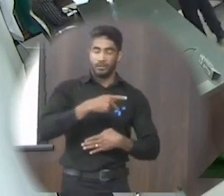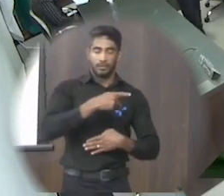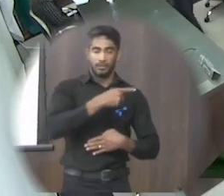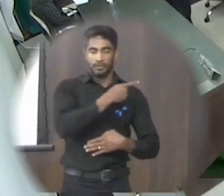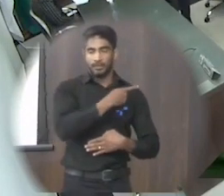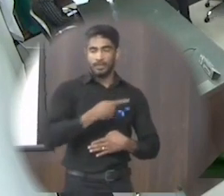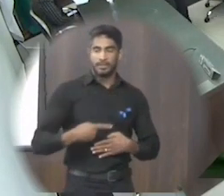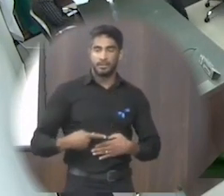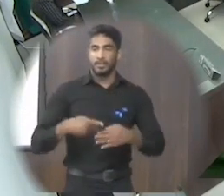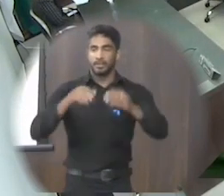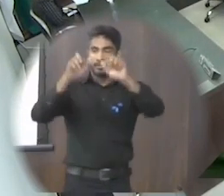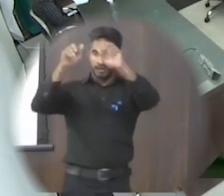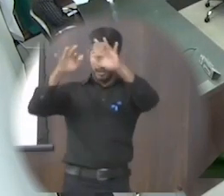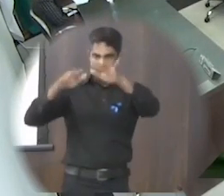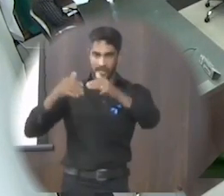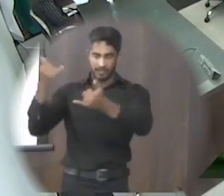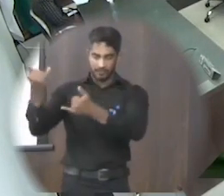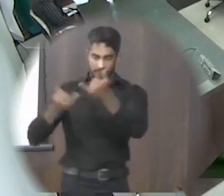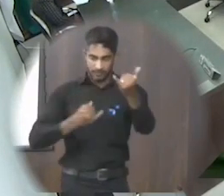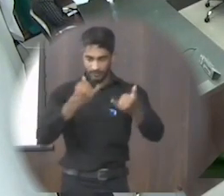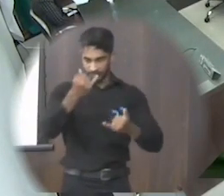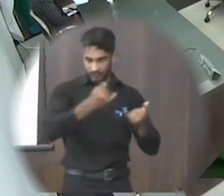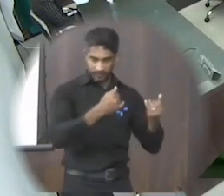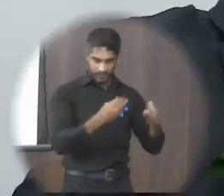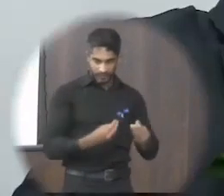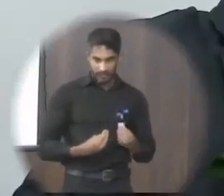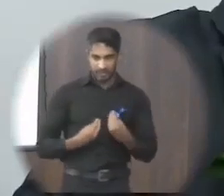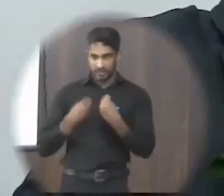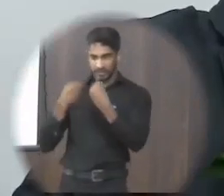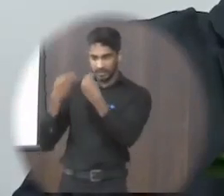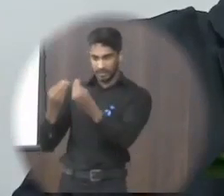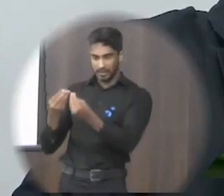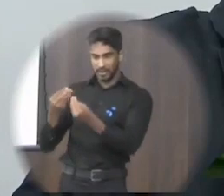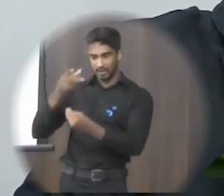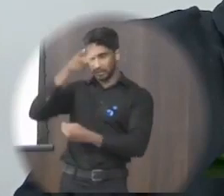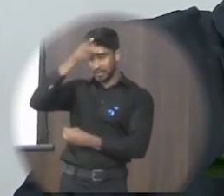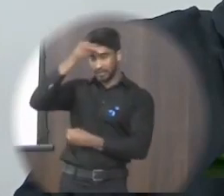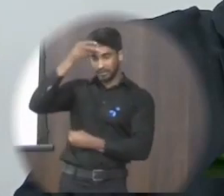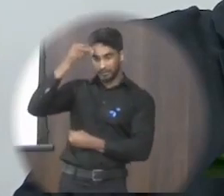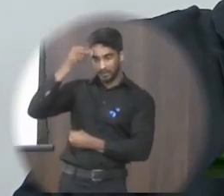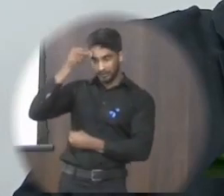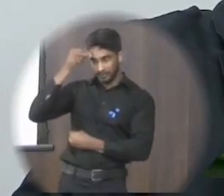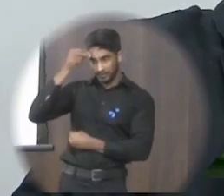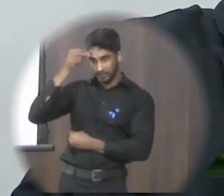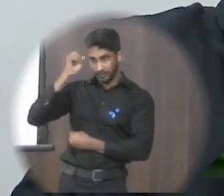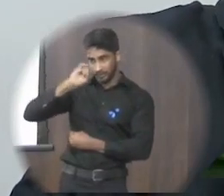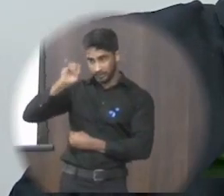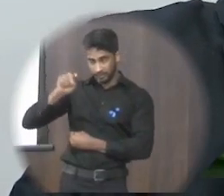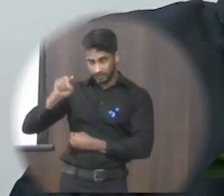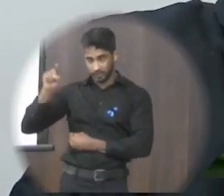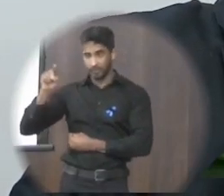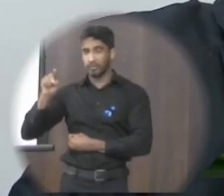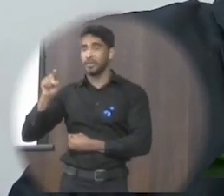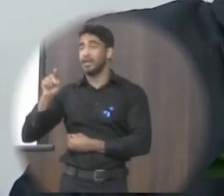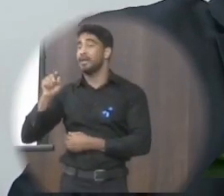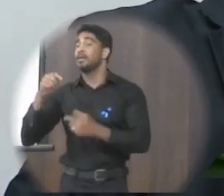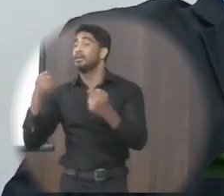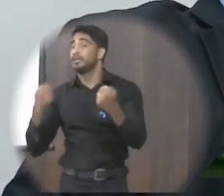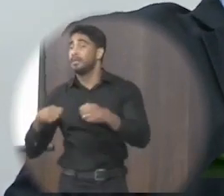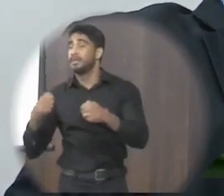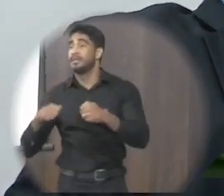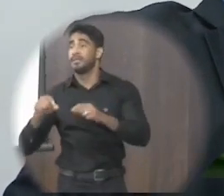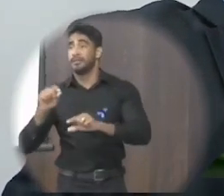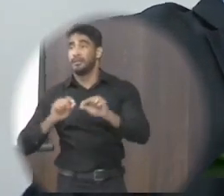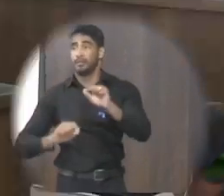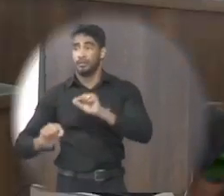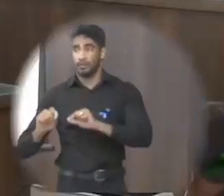vereador que subscreve requer que, após tramitação regimental, seja encaminhado ao senhor prefeito municipal José Aparecido Mendes a seguinte indicação